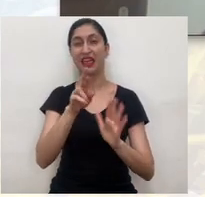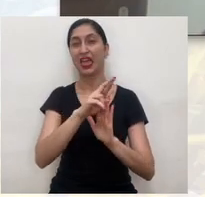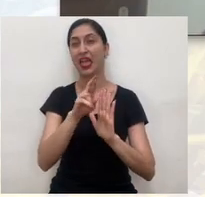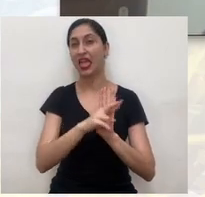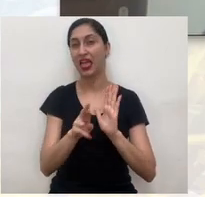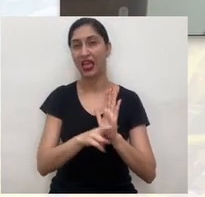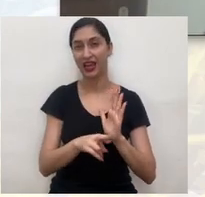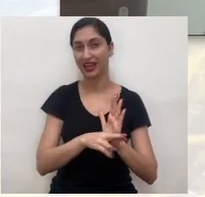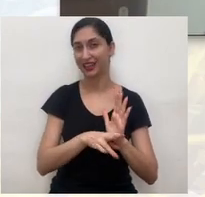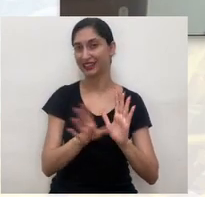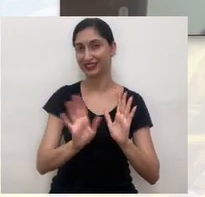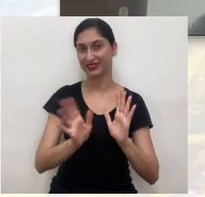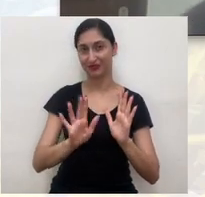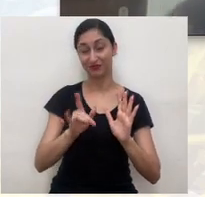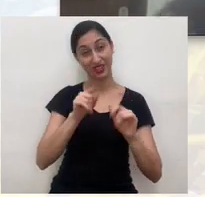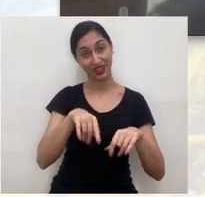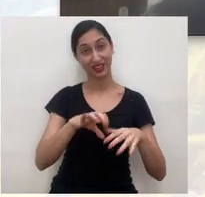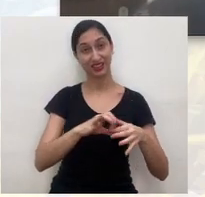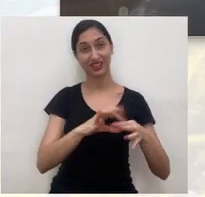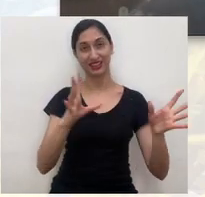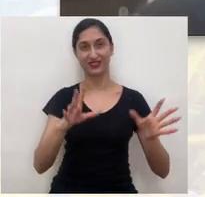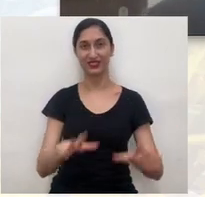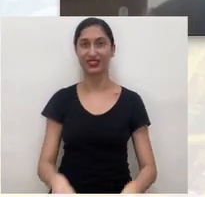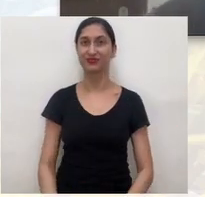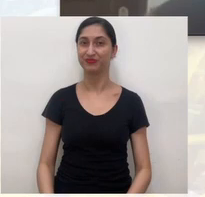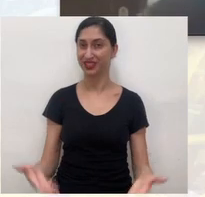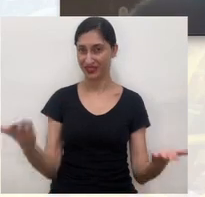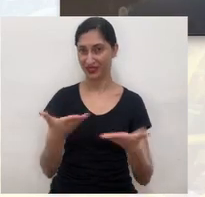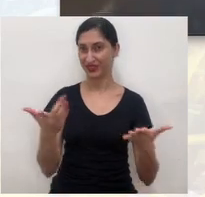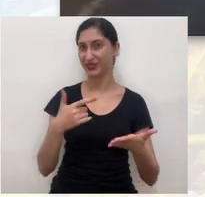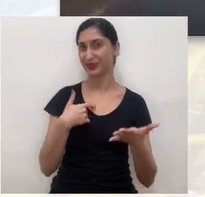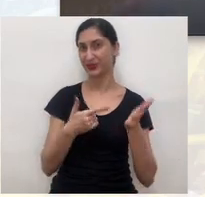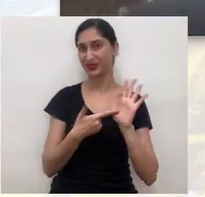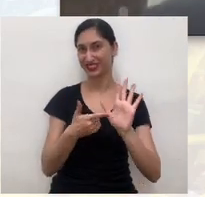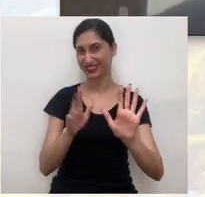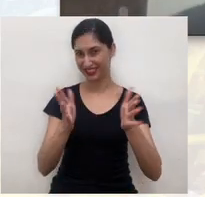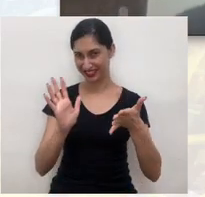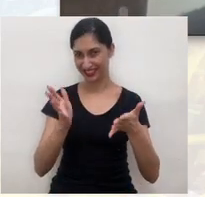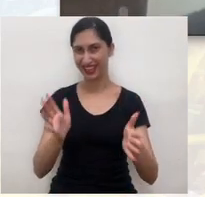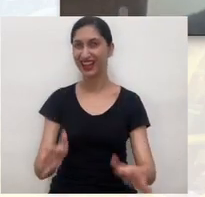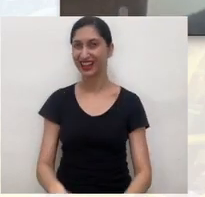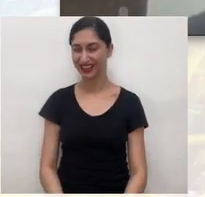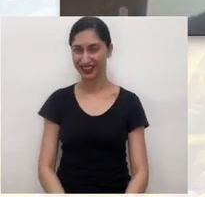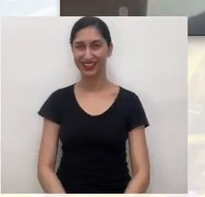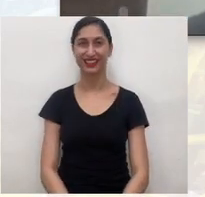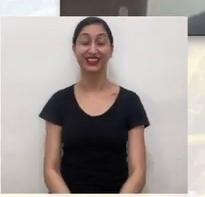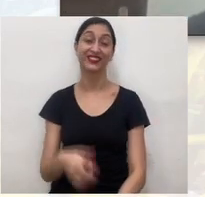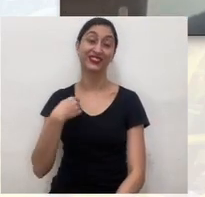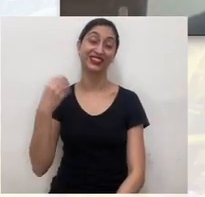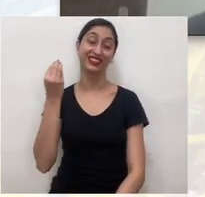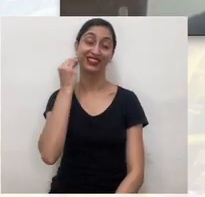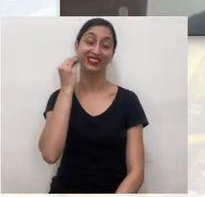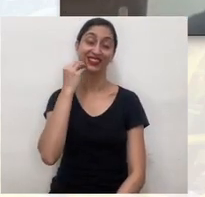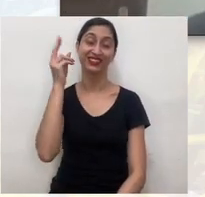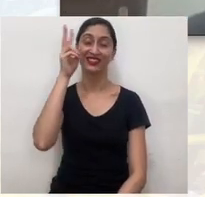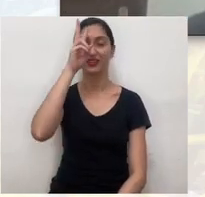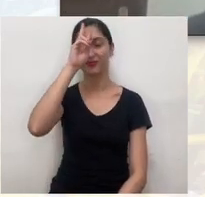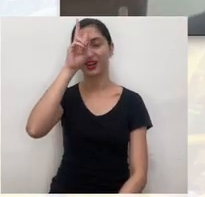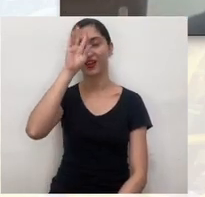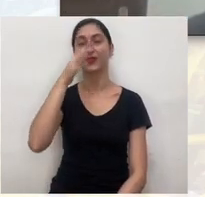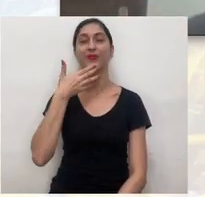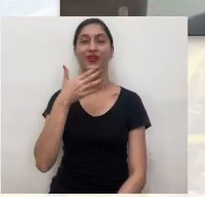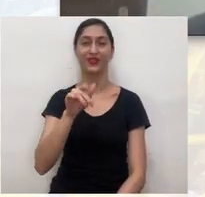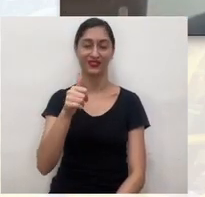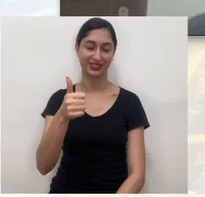foi o Jardim E da aí, Odete Monteiro que eu mostrei hoje. esse, Saquei? eu estava É, tentando me recordar. isso. É, em